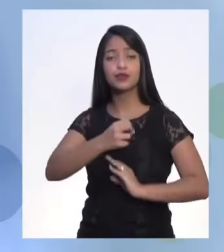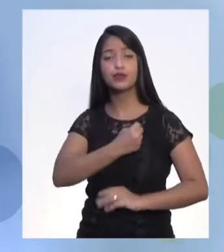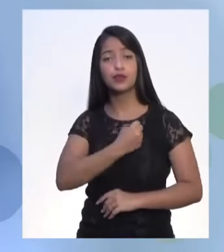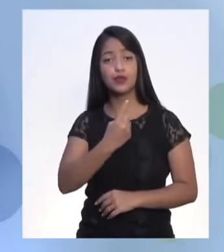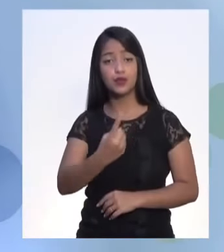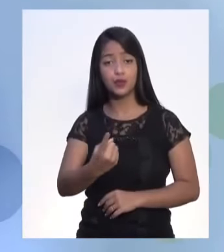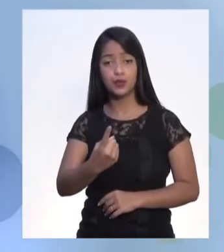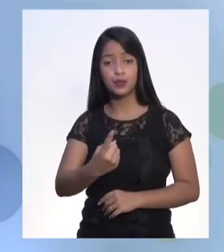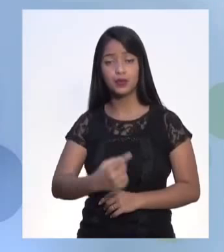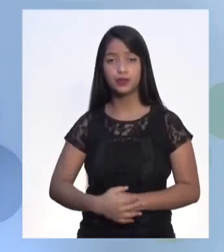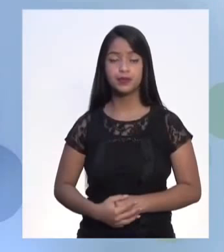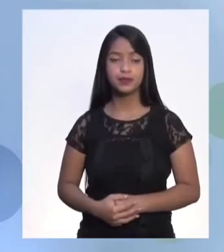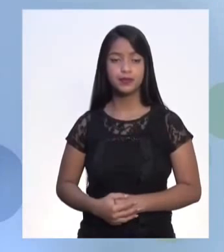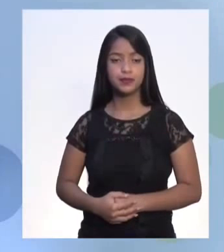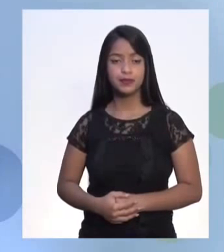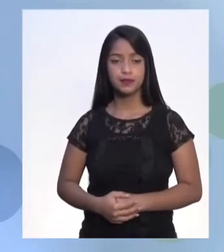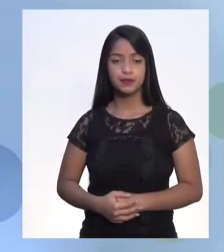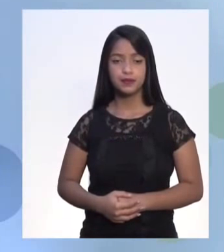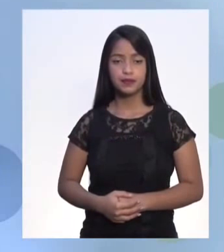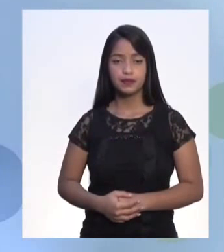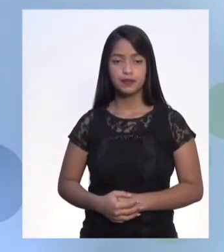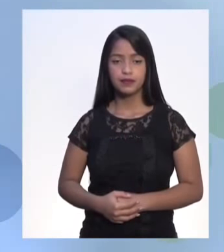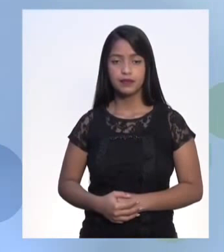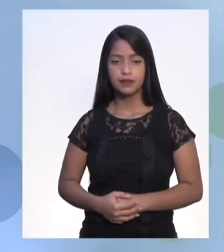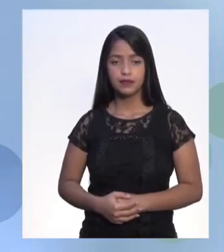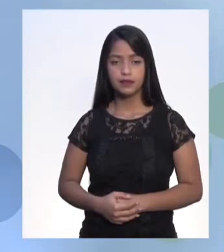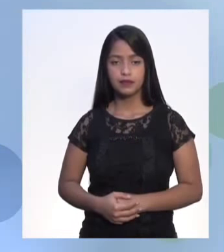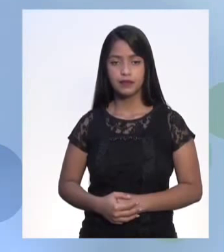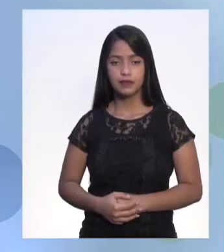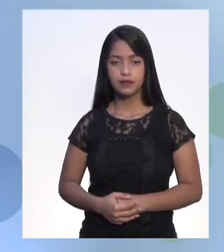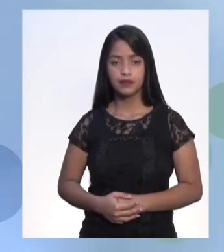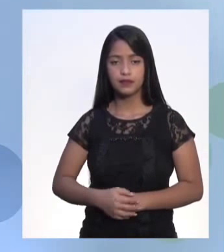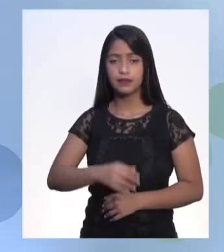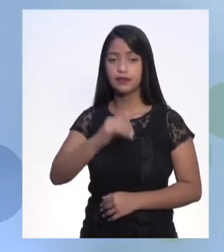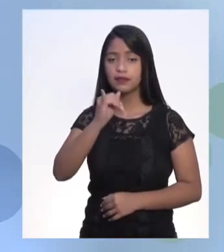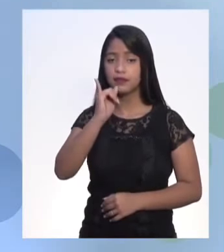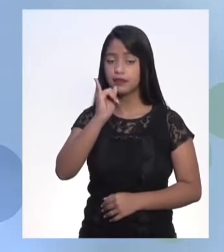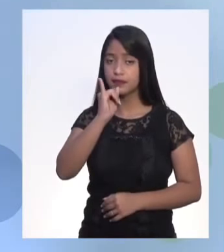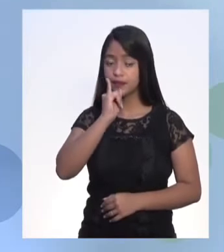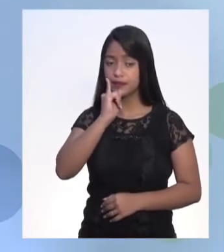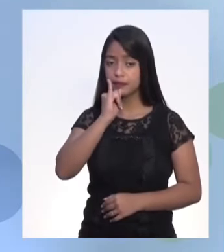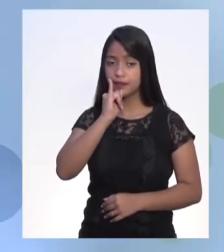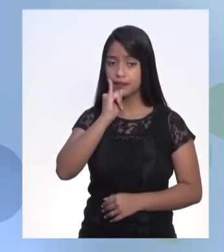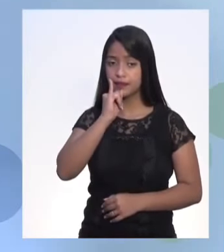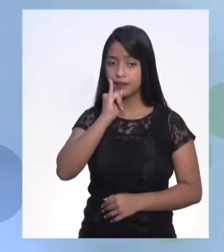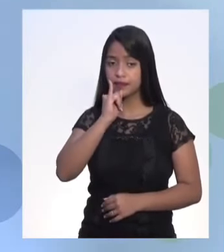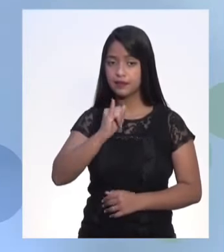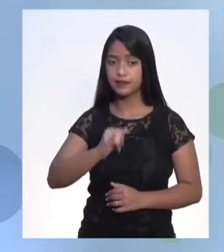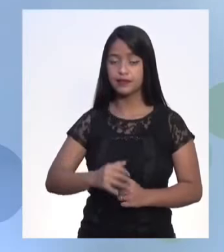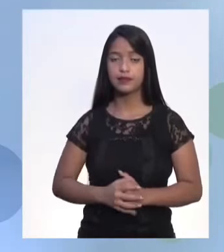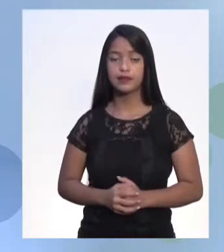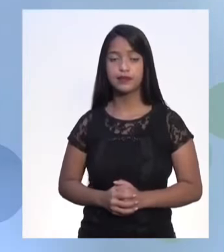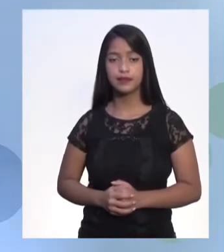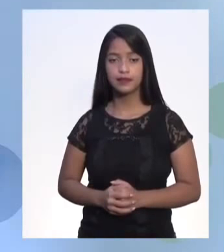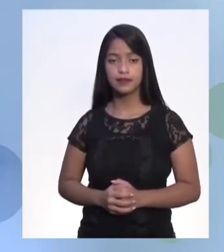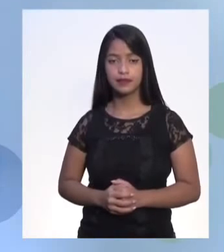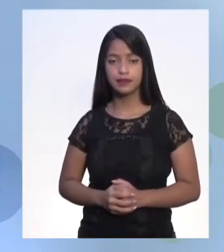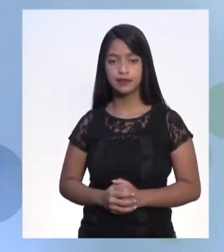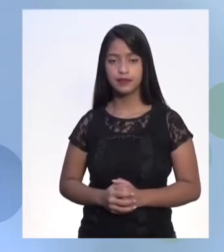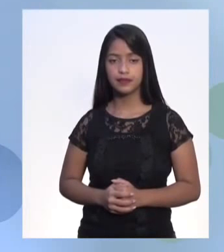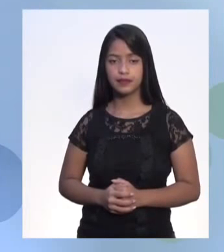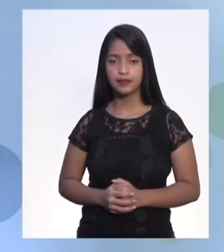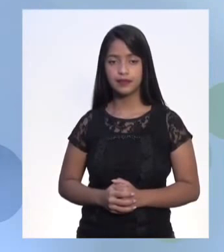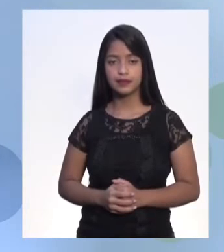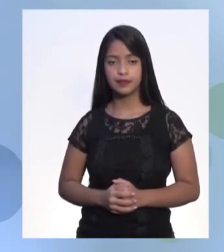ar o que que acontece essa certa aqui ó se houvesse um não é o caso aqui ó quando ela representa